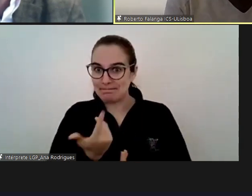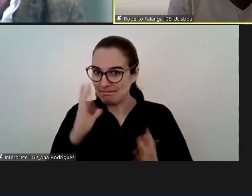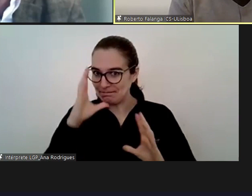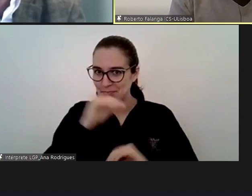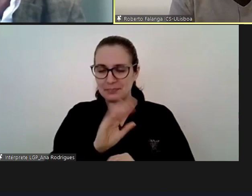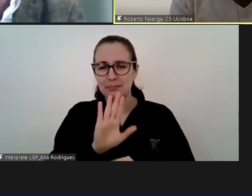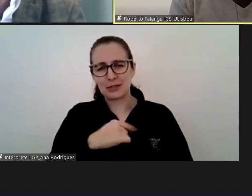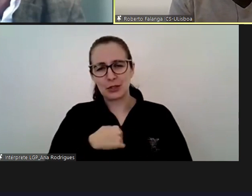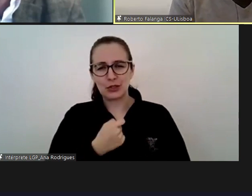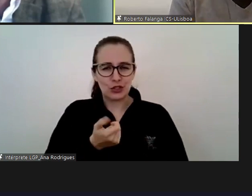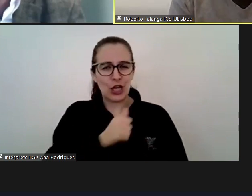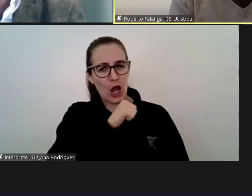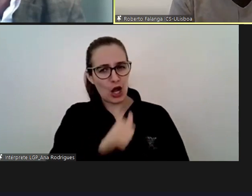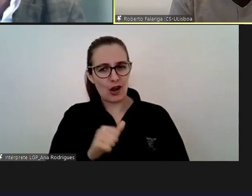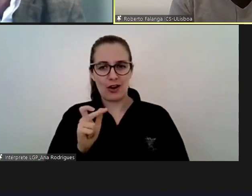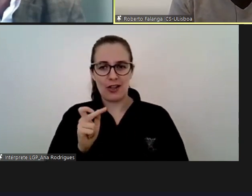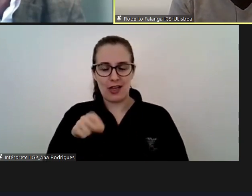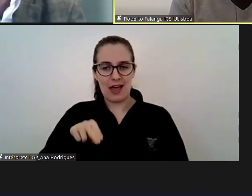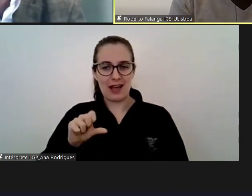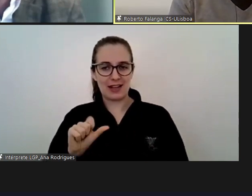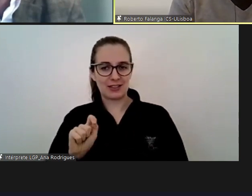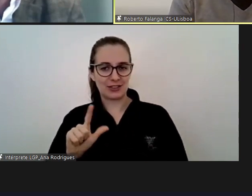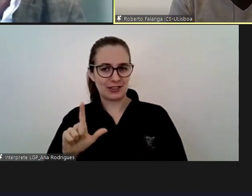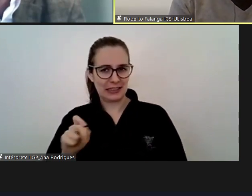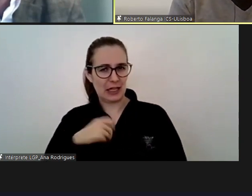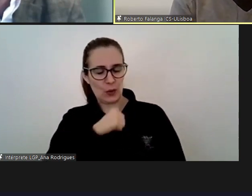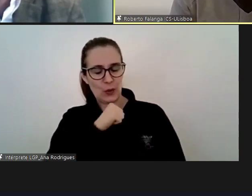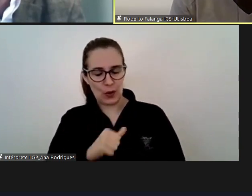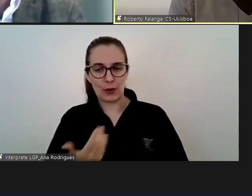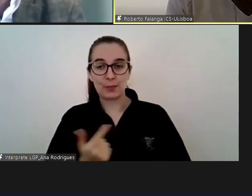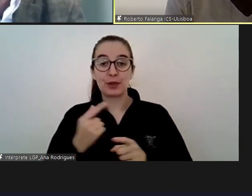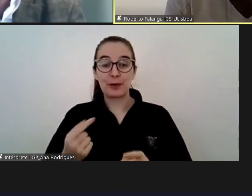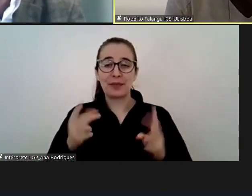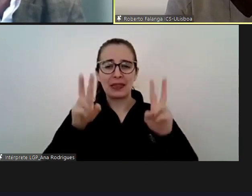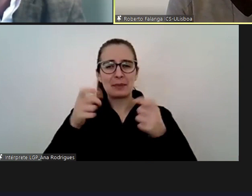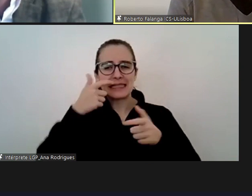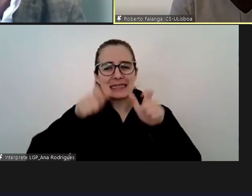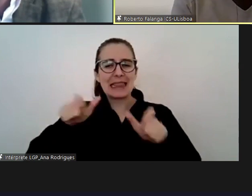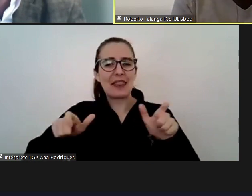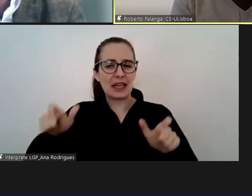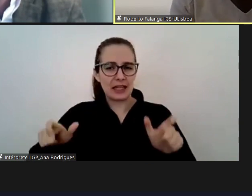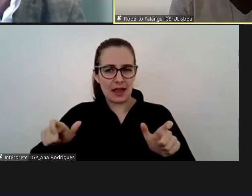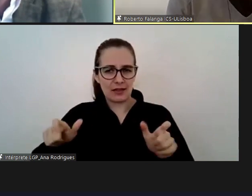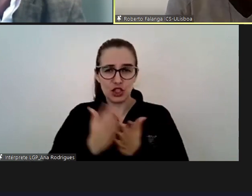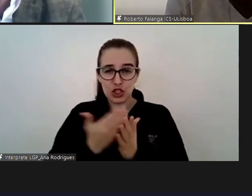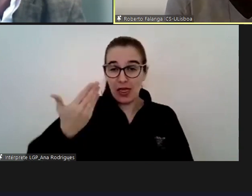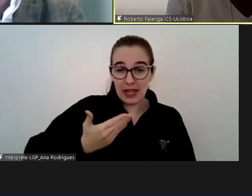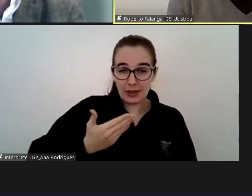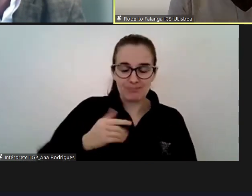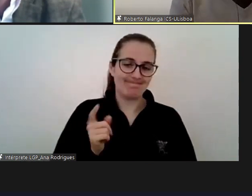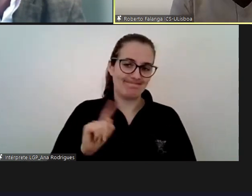com a Ângela e diria a cidadania não é só um conjunto de direitos, a cidadania também é uma